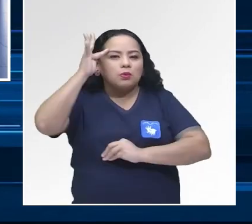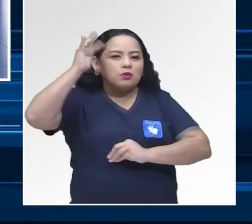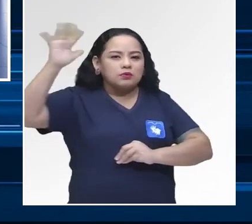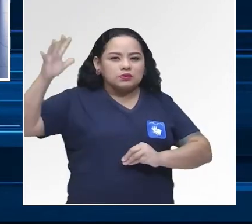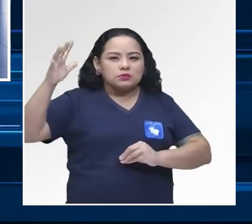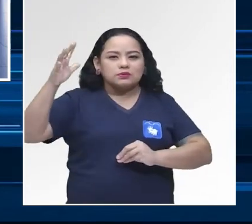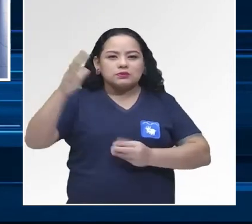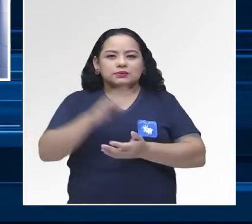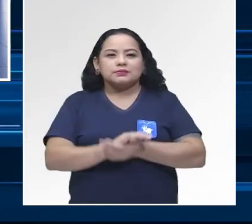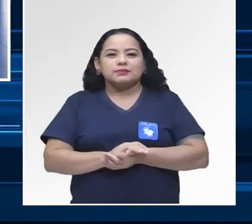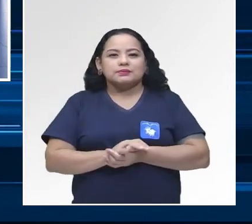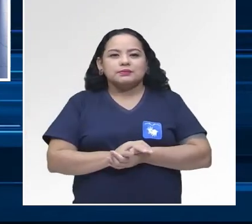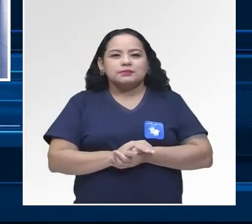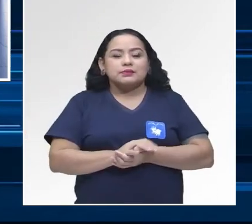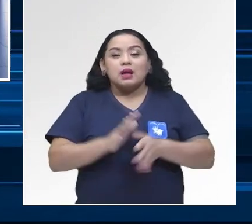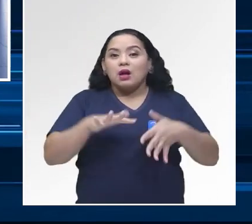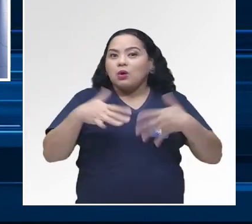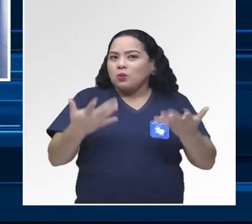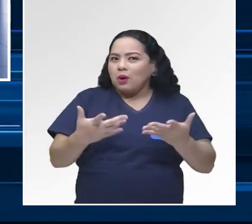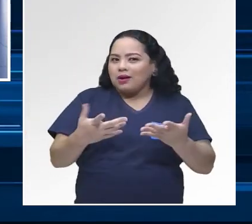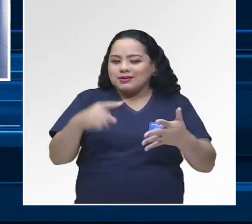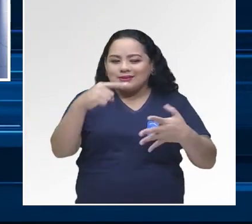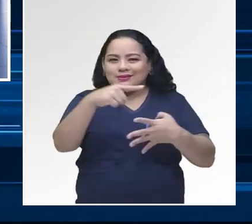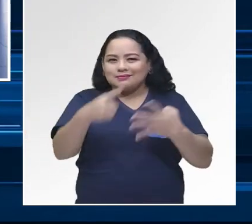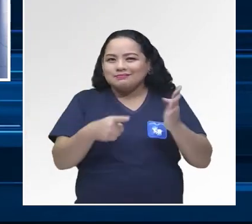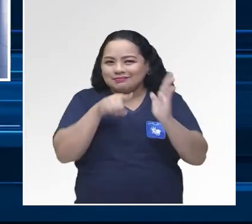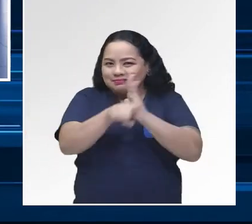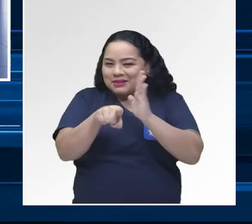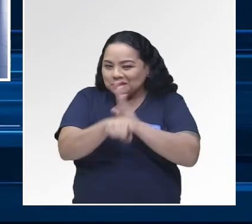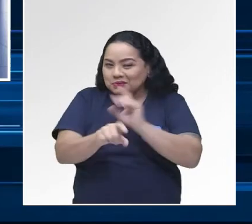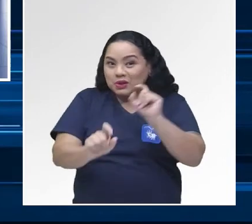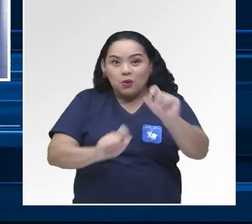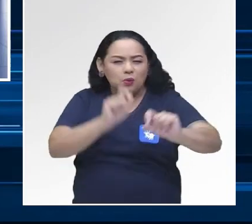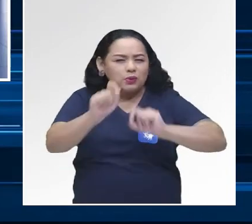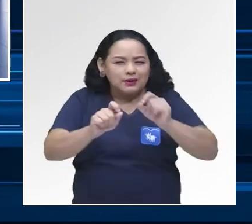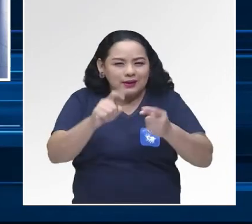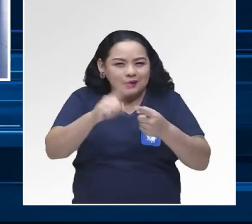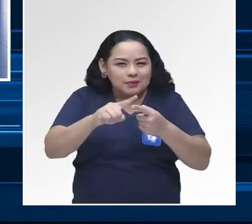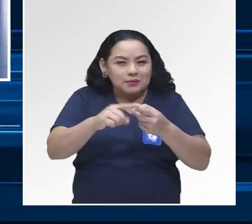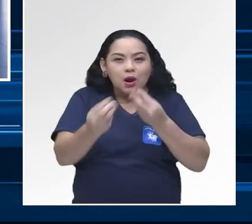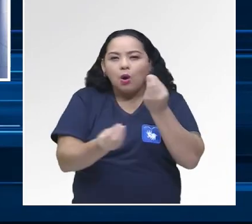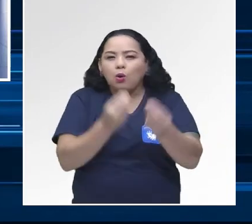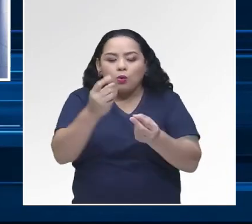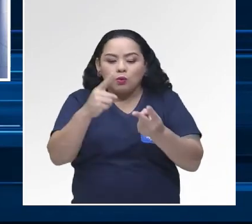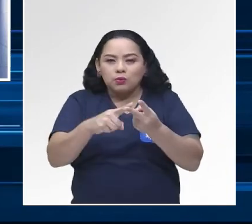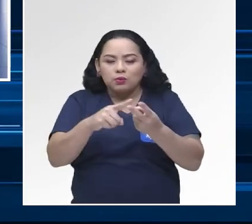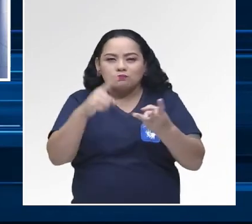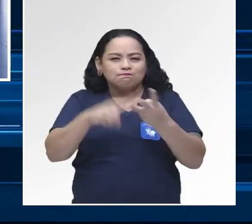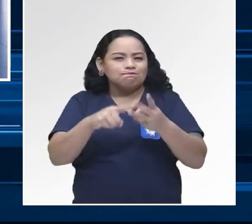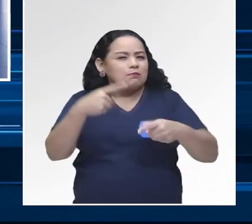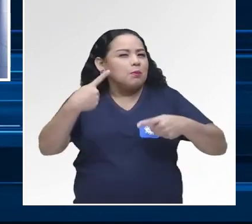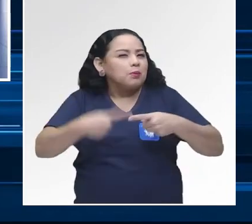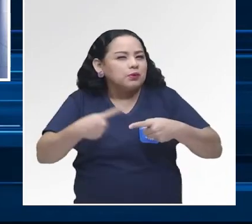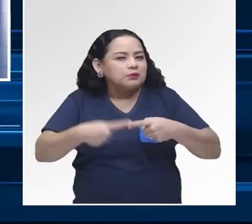filosofia. Quais são as perguntas? O que é, como é e por que é,